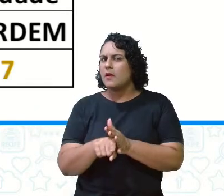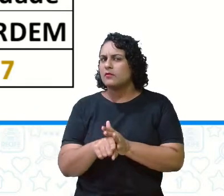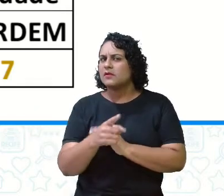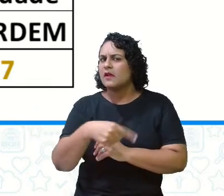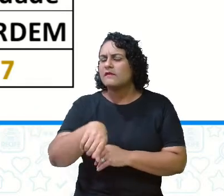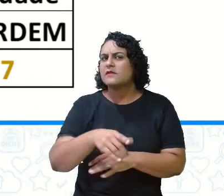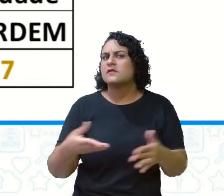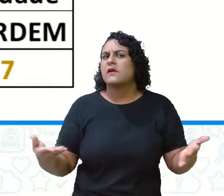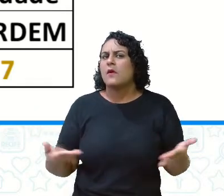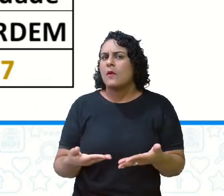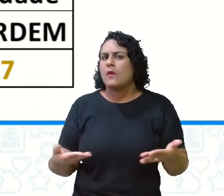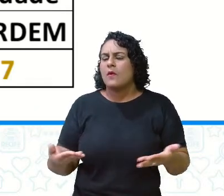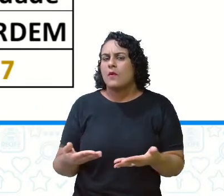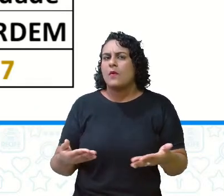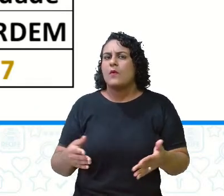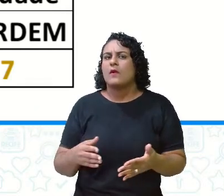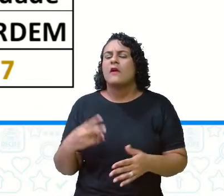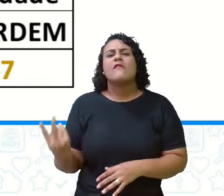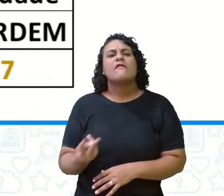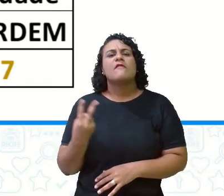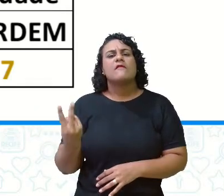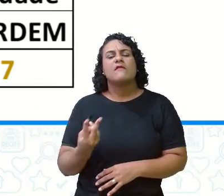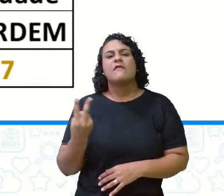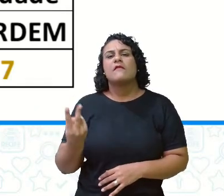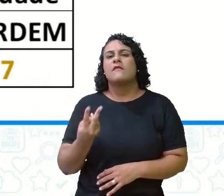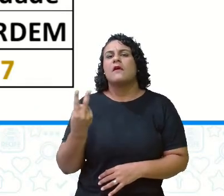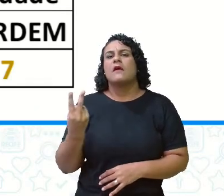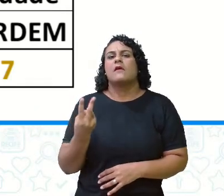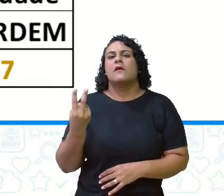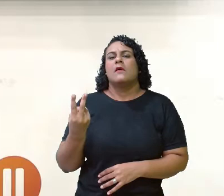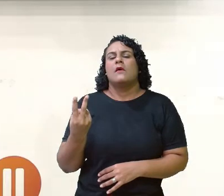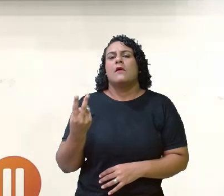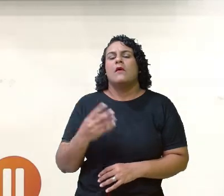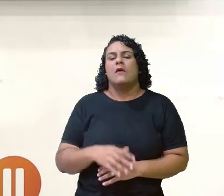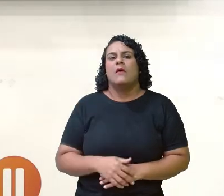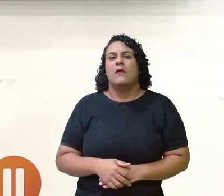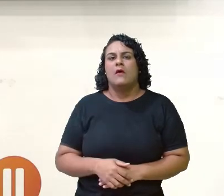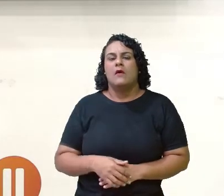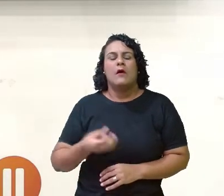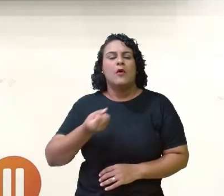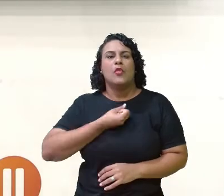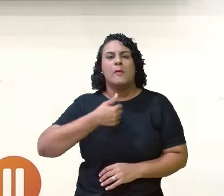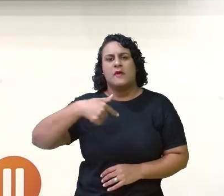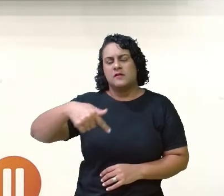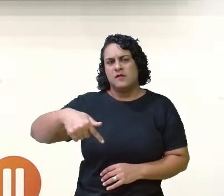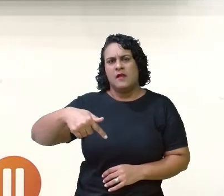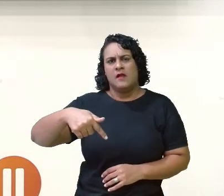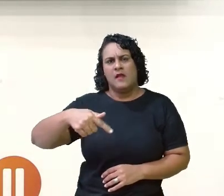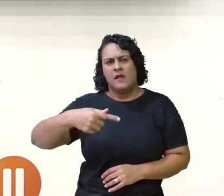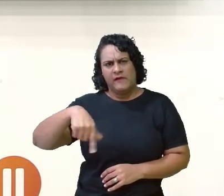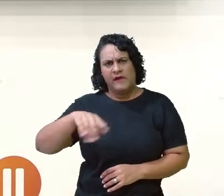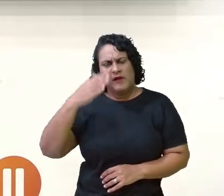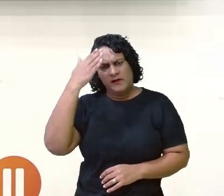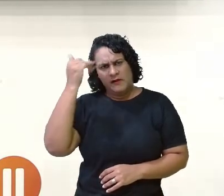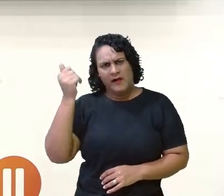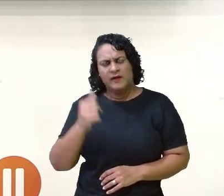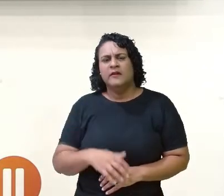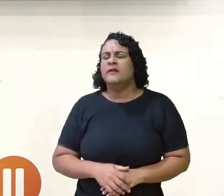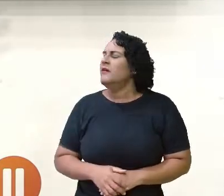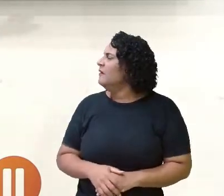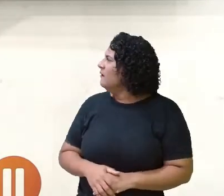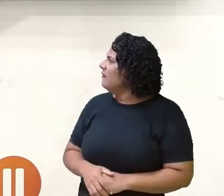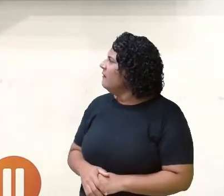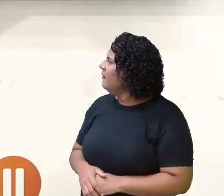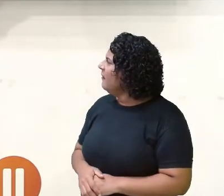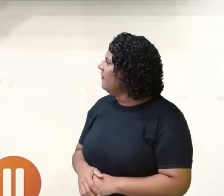agora, quinto ano, qual é o valor do algarismo 7, você certamente diria, professora,